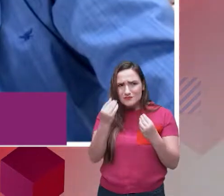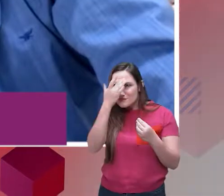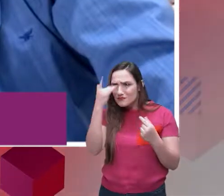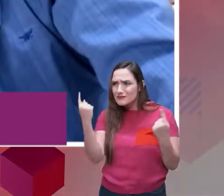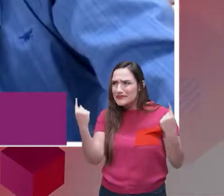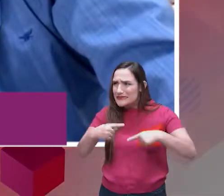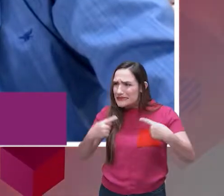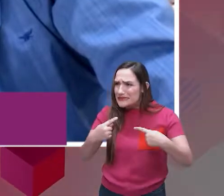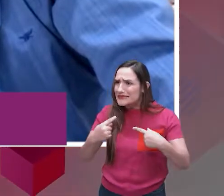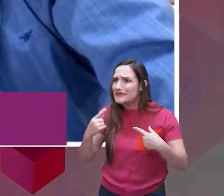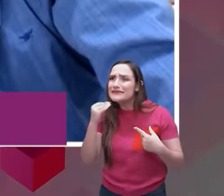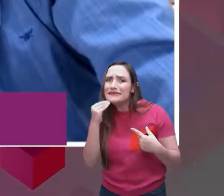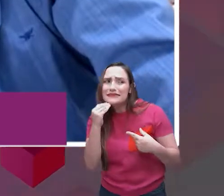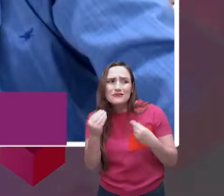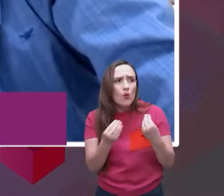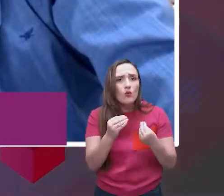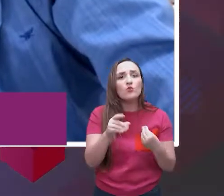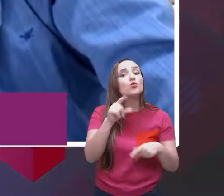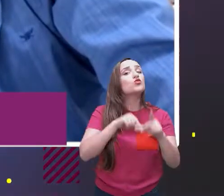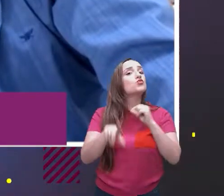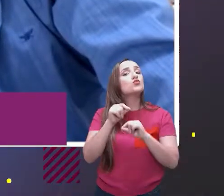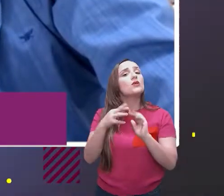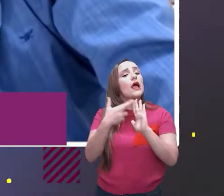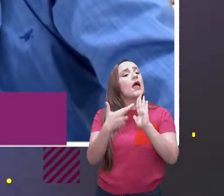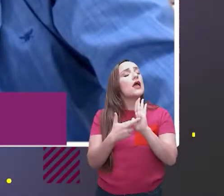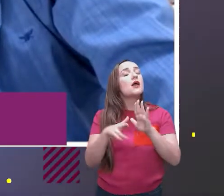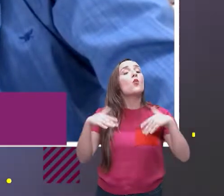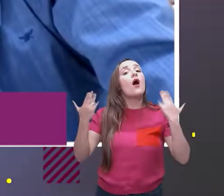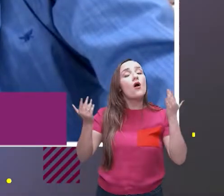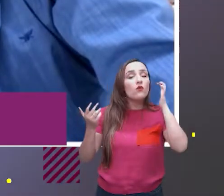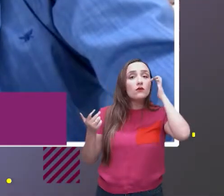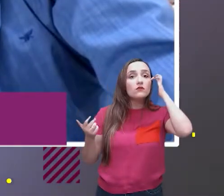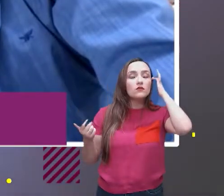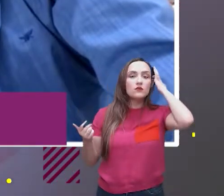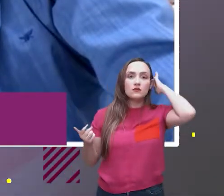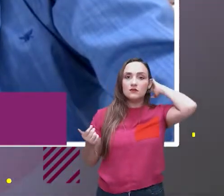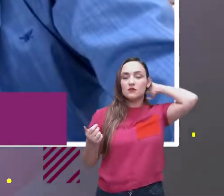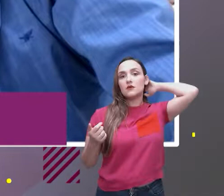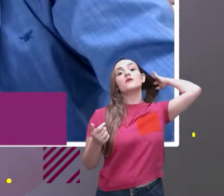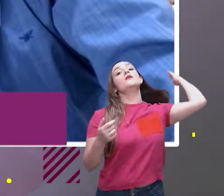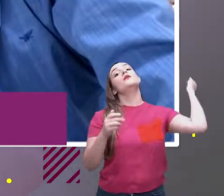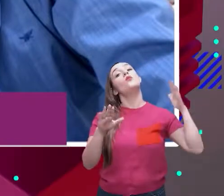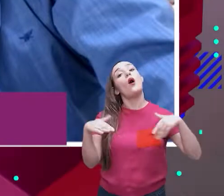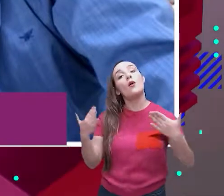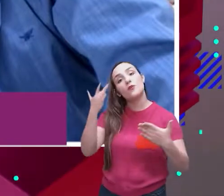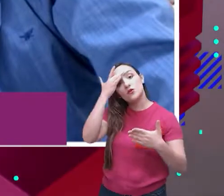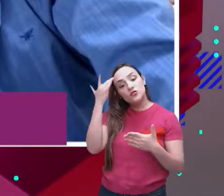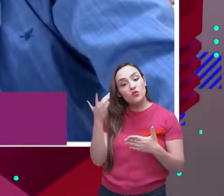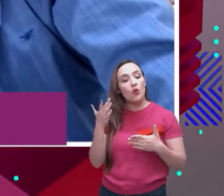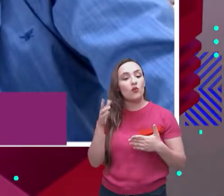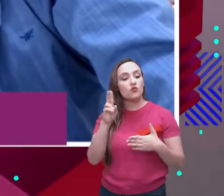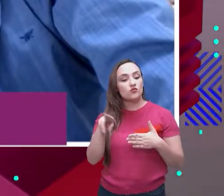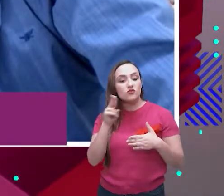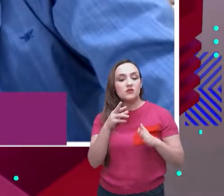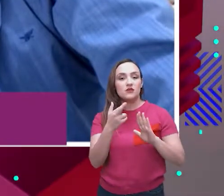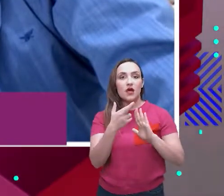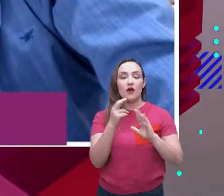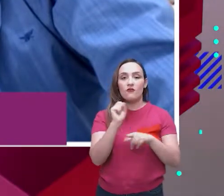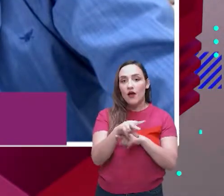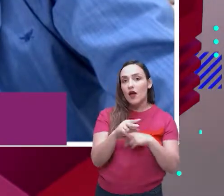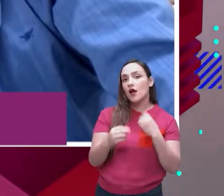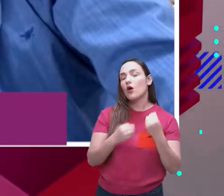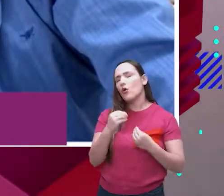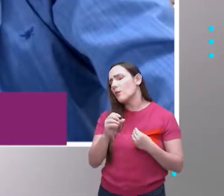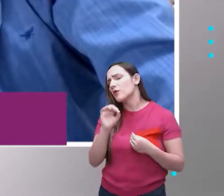muito concorridas. Eu acredito que vocês têm uma seleção bastante criteriosa para a escolha de quem vai ocupar a vaga, de quem